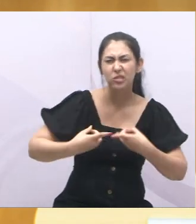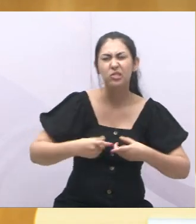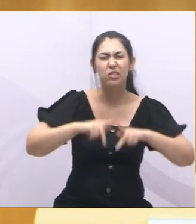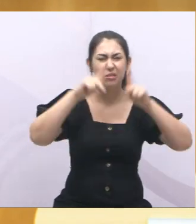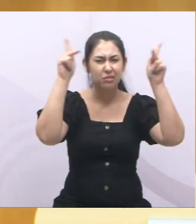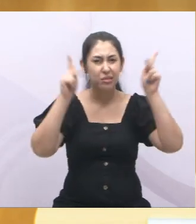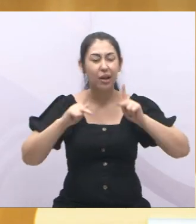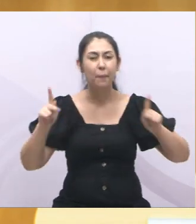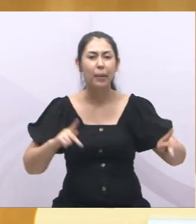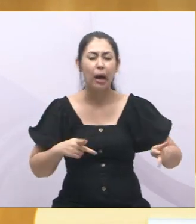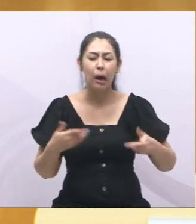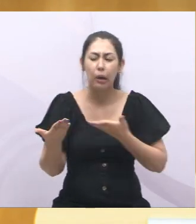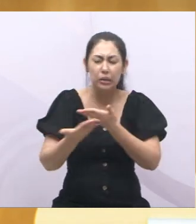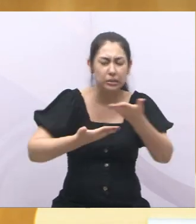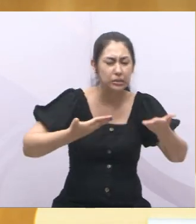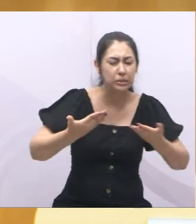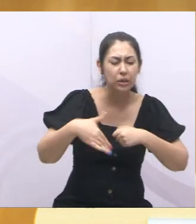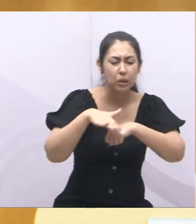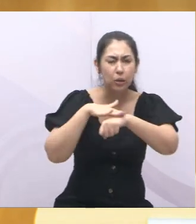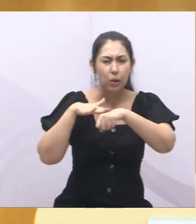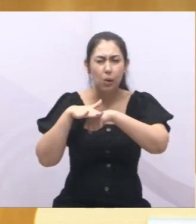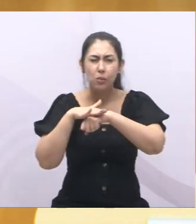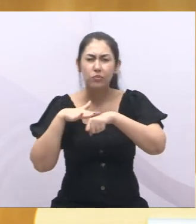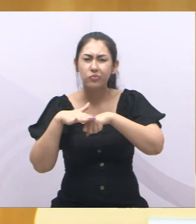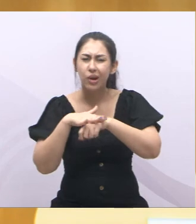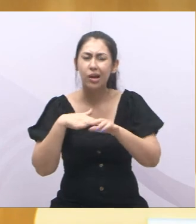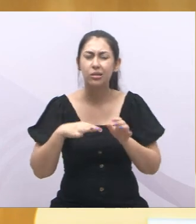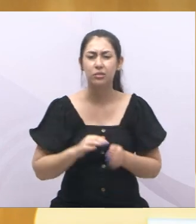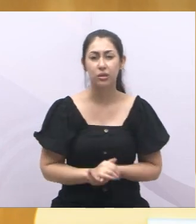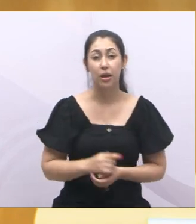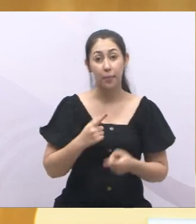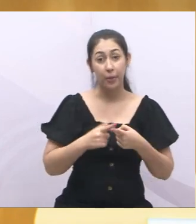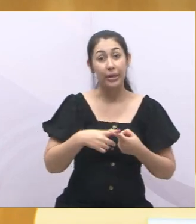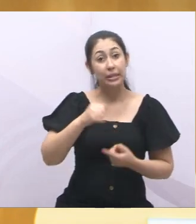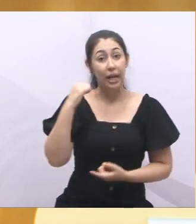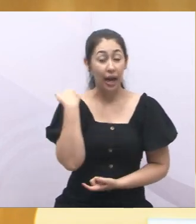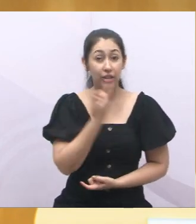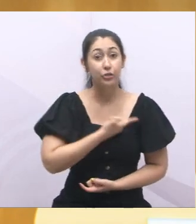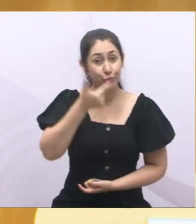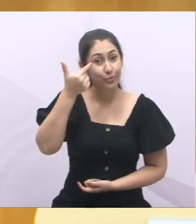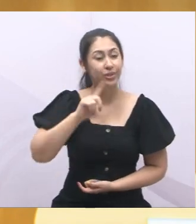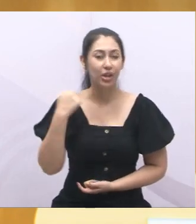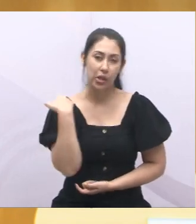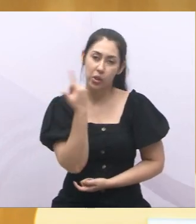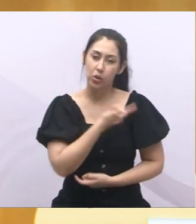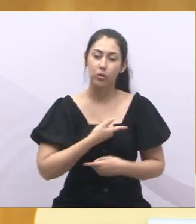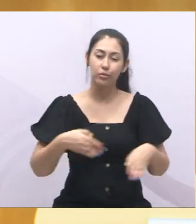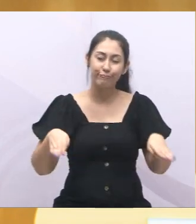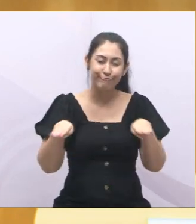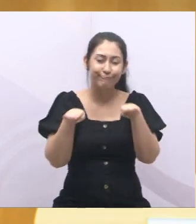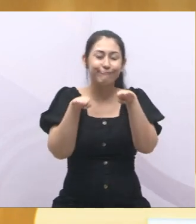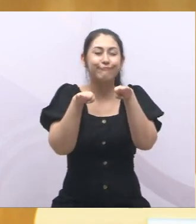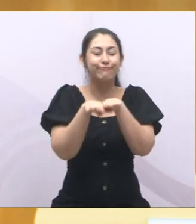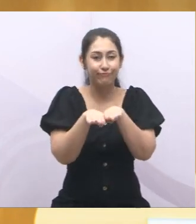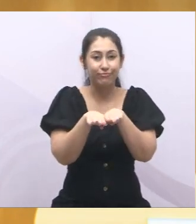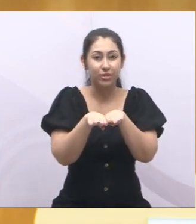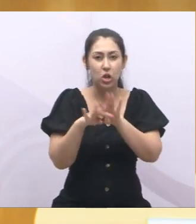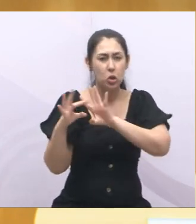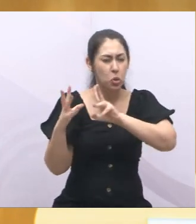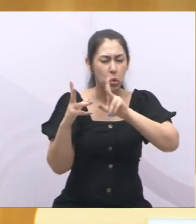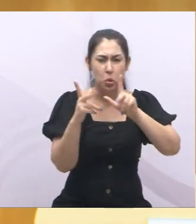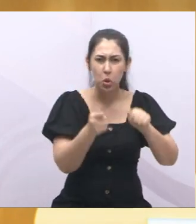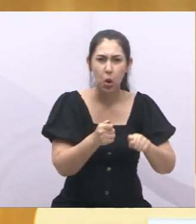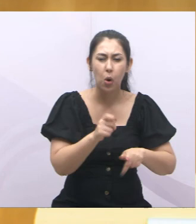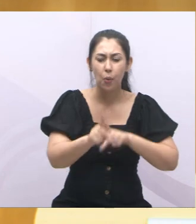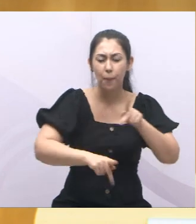do entendimento, pois assim nos encontraremos na mesma mesa, onde todos os jacarienses